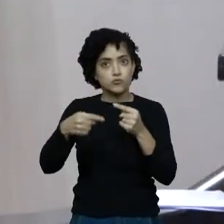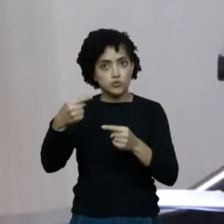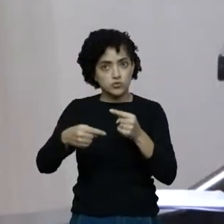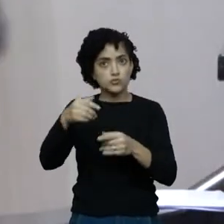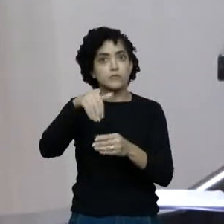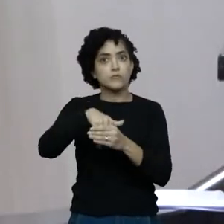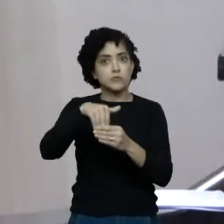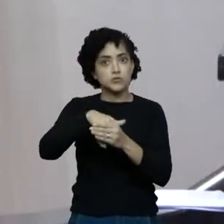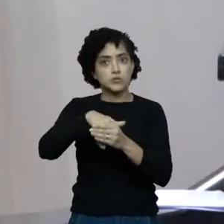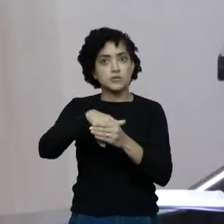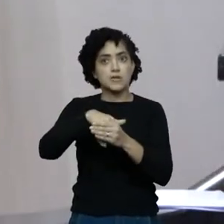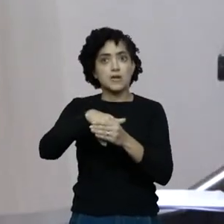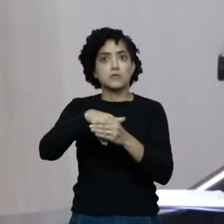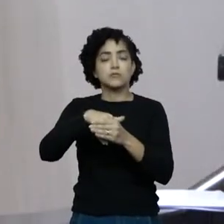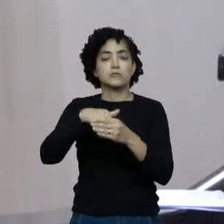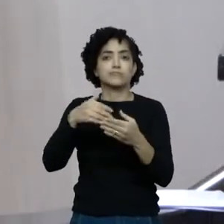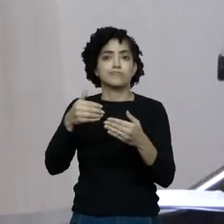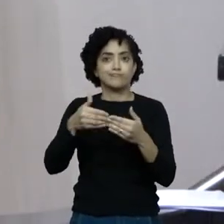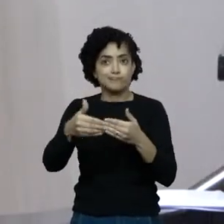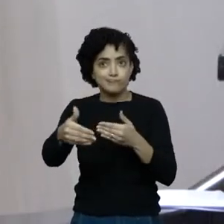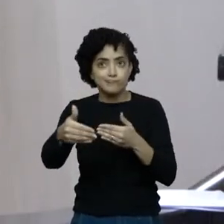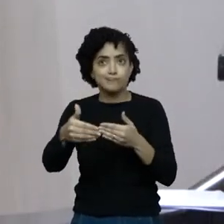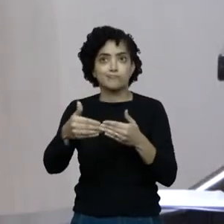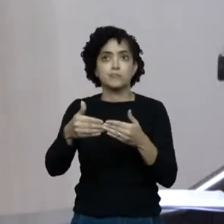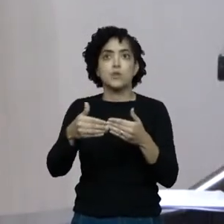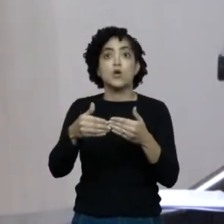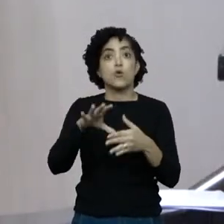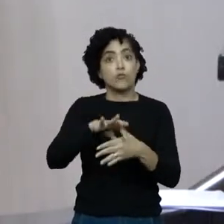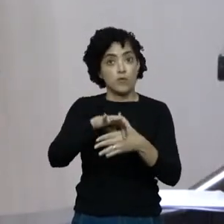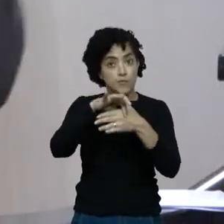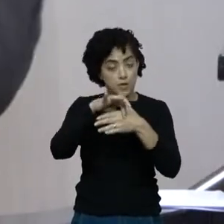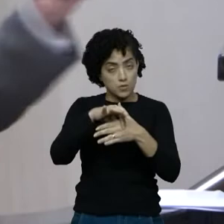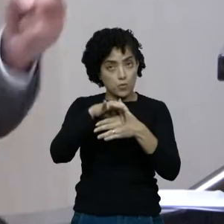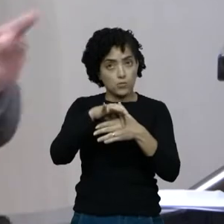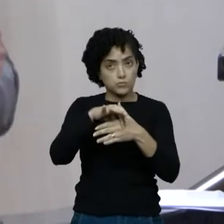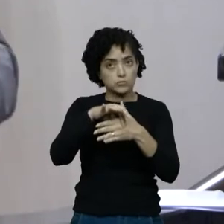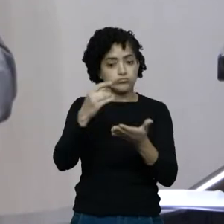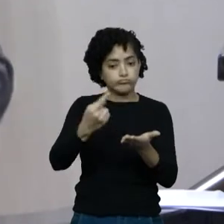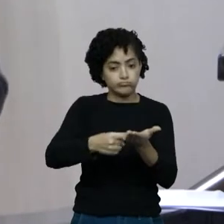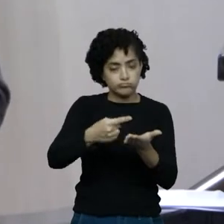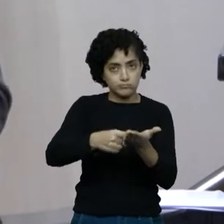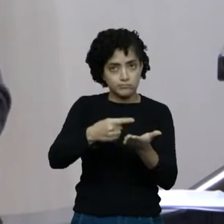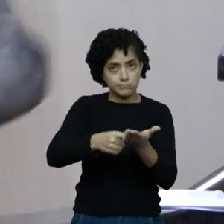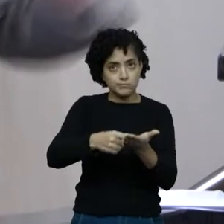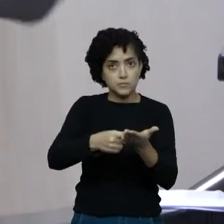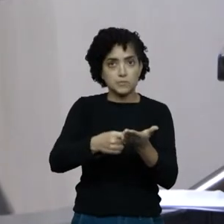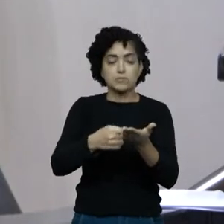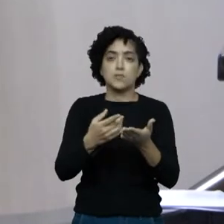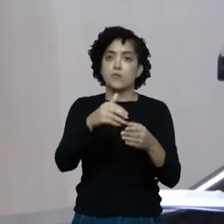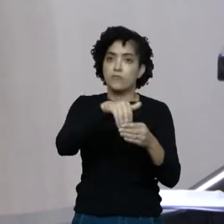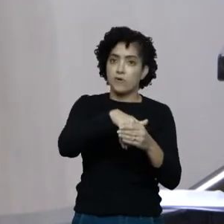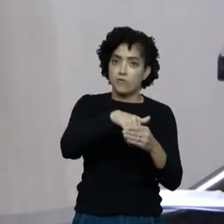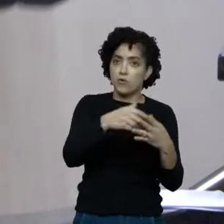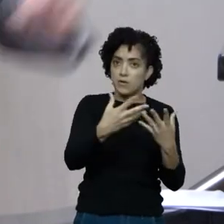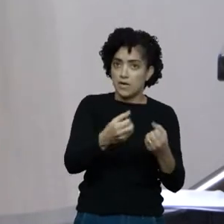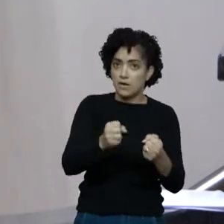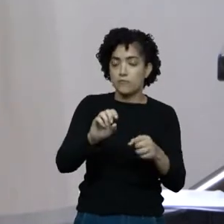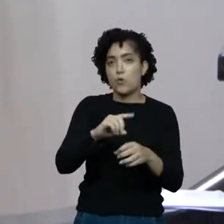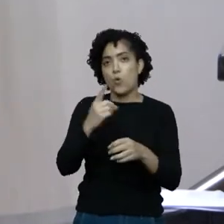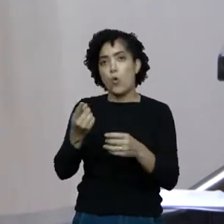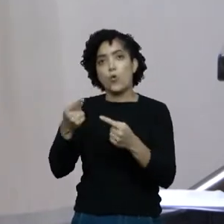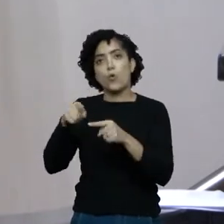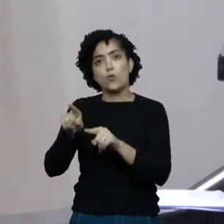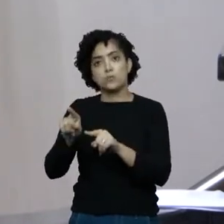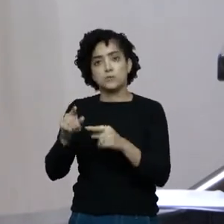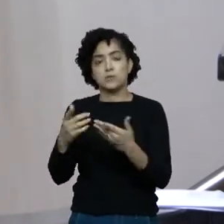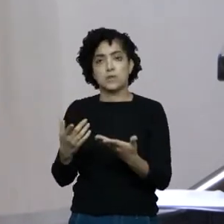votado no dia seguinte no plano conforme acordo de líderes votando favorável ou contrário nenhum nenhum dos